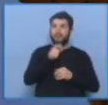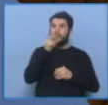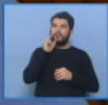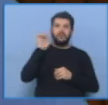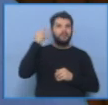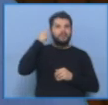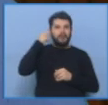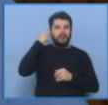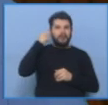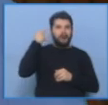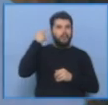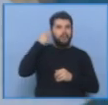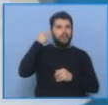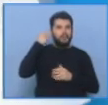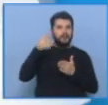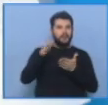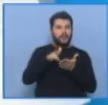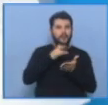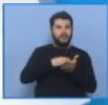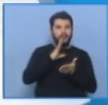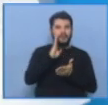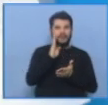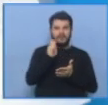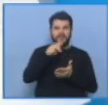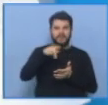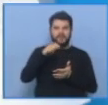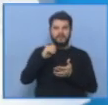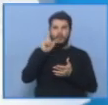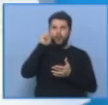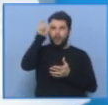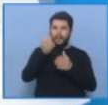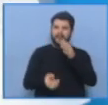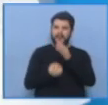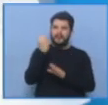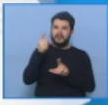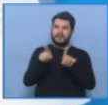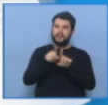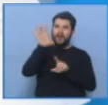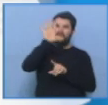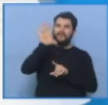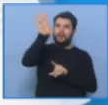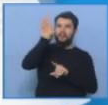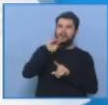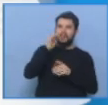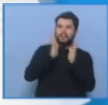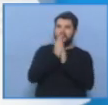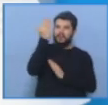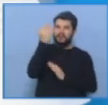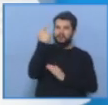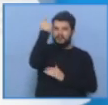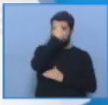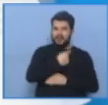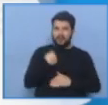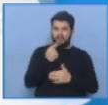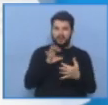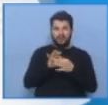nós ouvimos dizer, não é? Também no livro do Gênesis, que o ser humano é criado à imagem de Deus. Essa imagem está presente de um modo